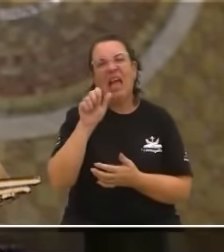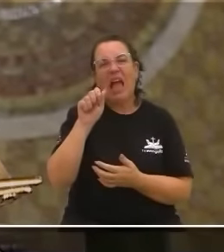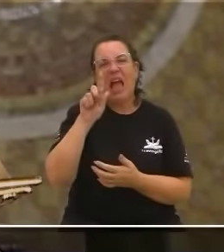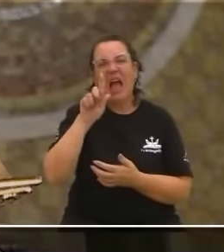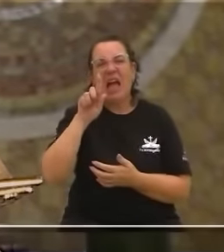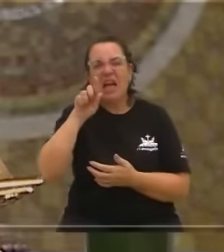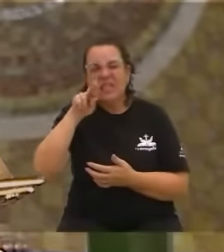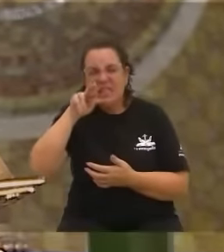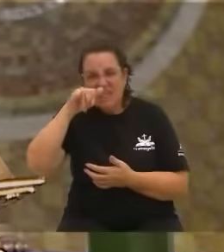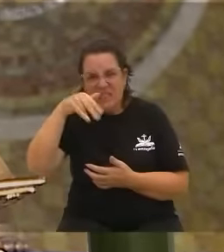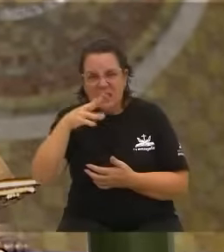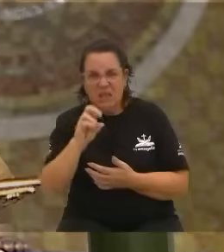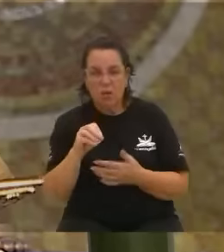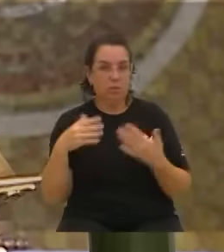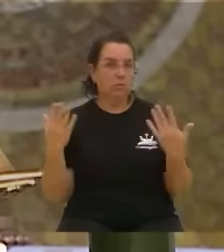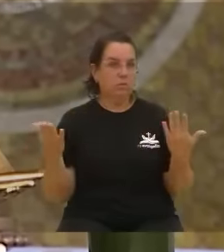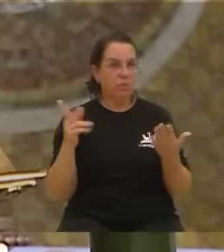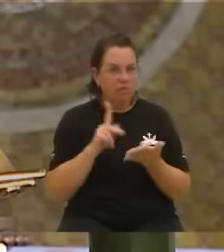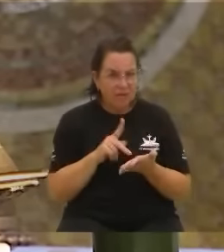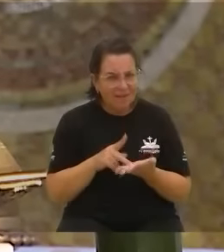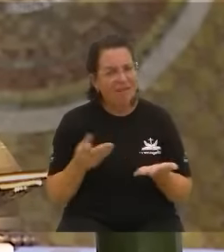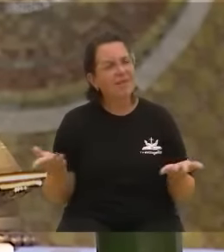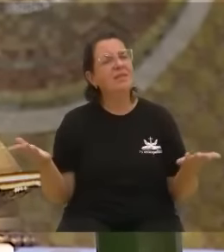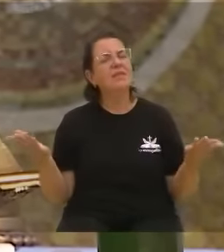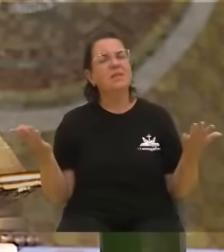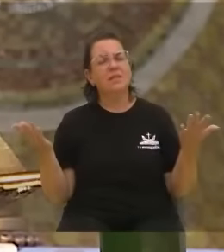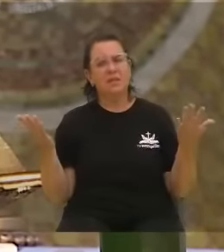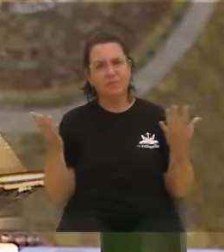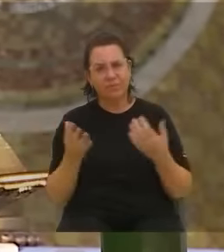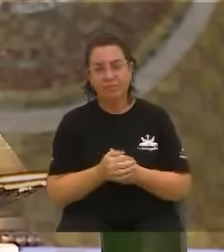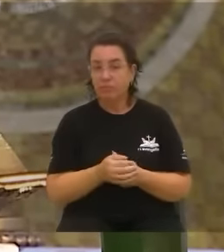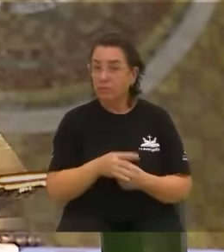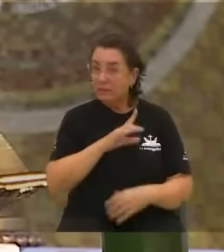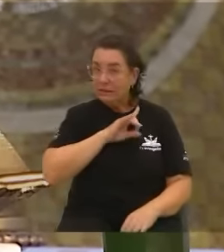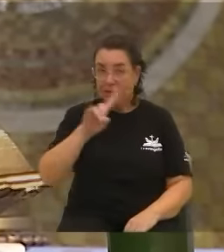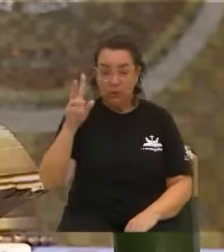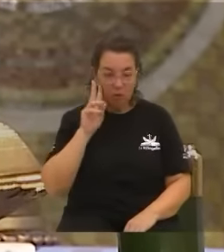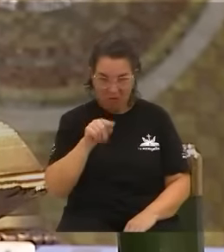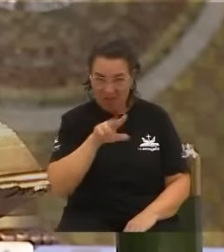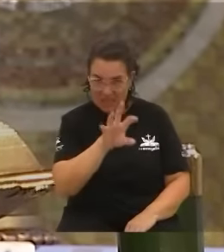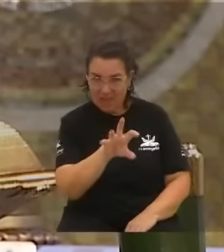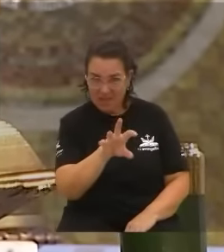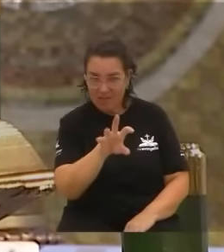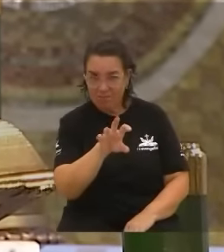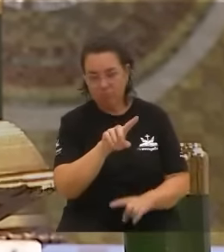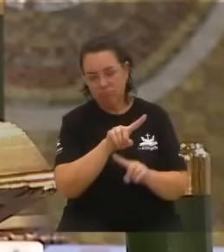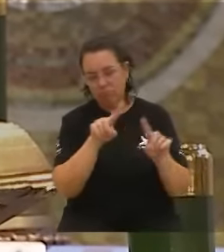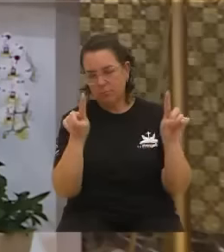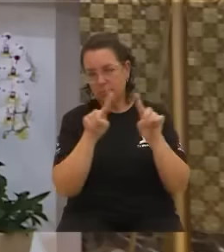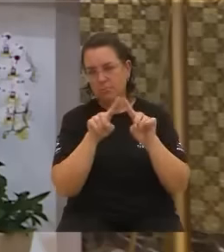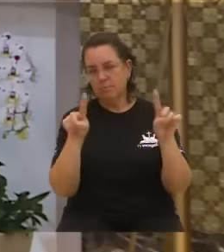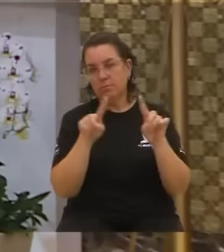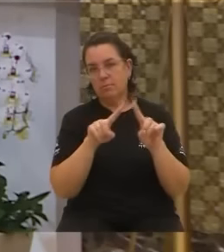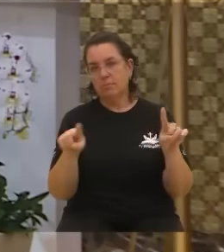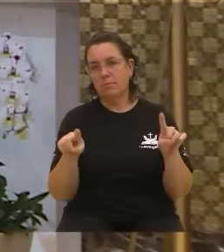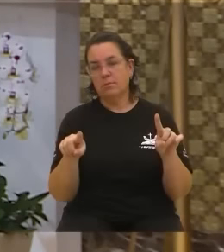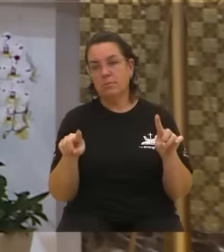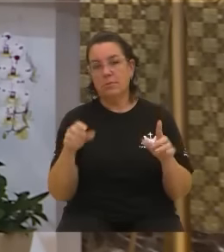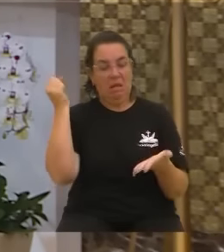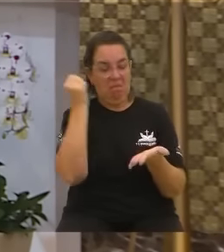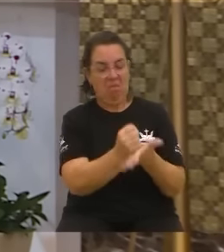gaguinho. Estou mentindo? Deus não nos olha assim. Deus não carimba